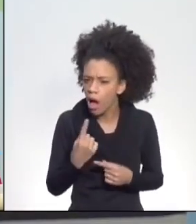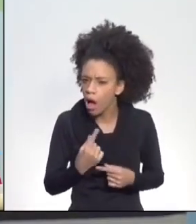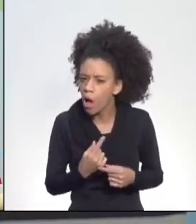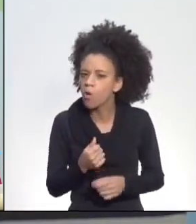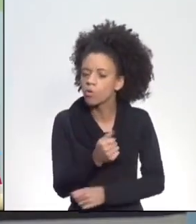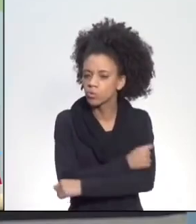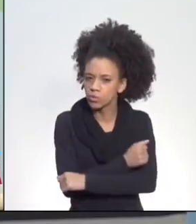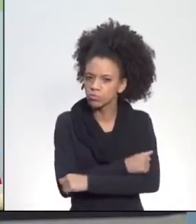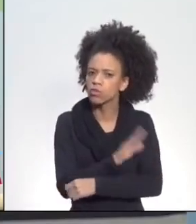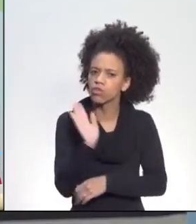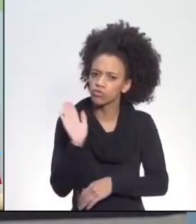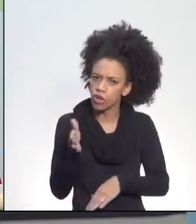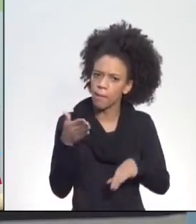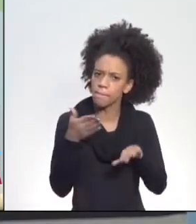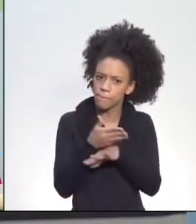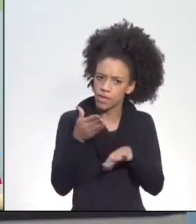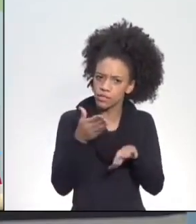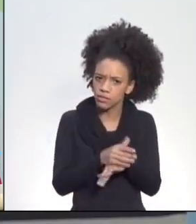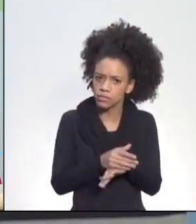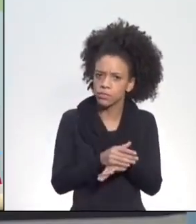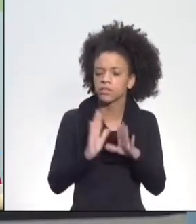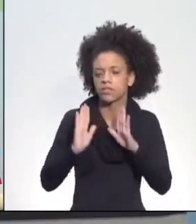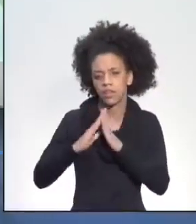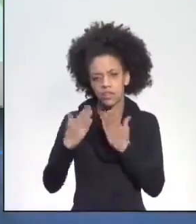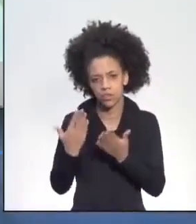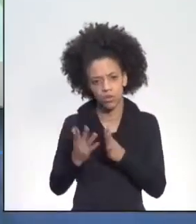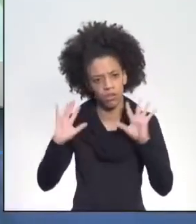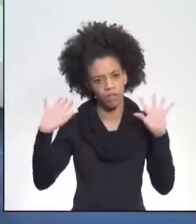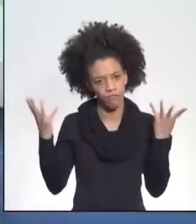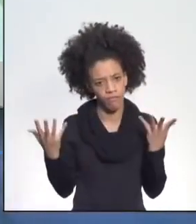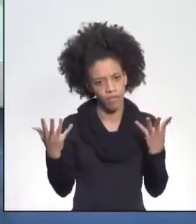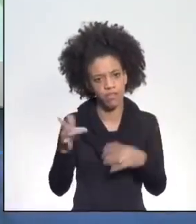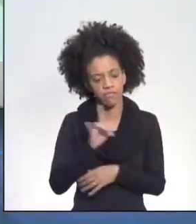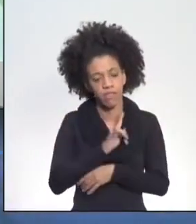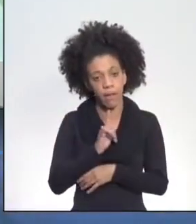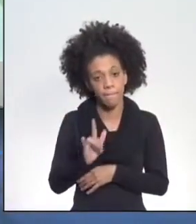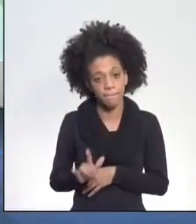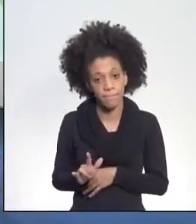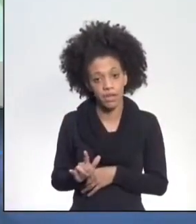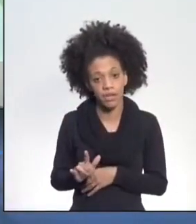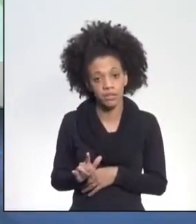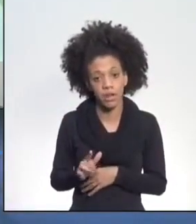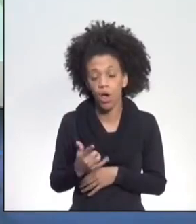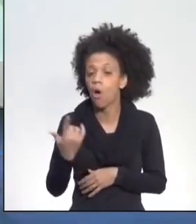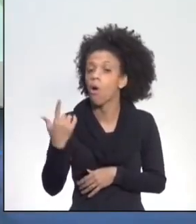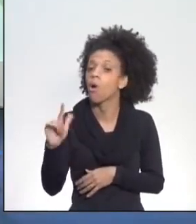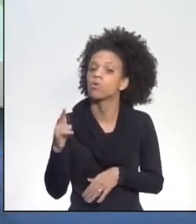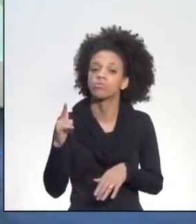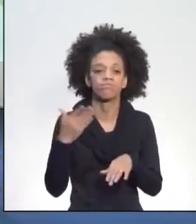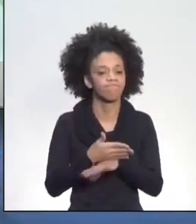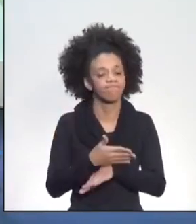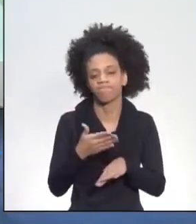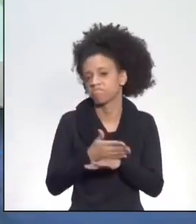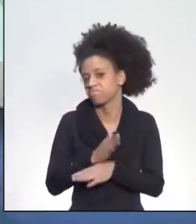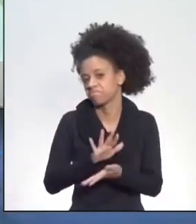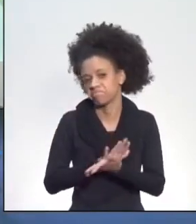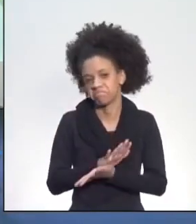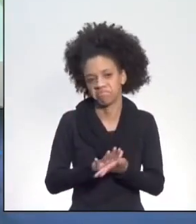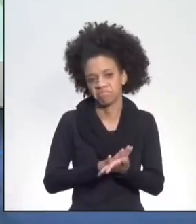sim, que já participaram de eventos na escola, que adoraram. Outros que não participaram de